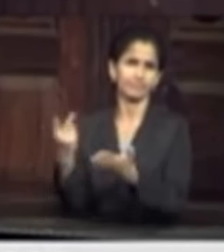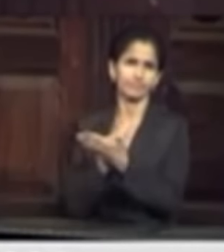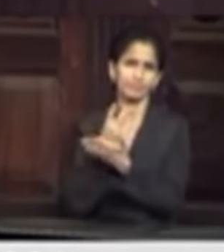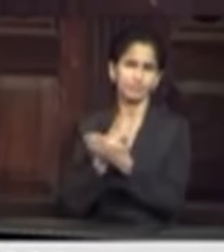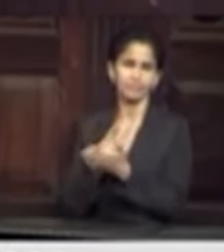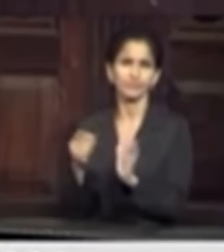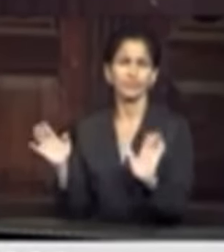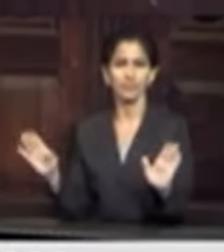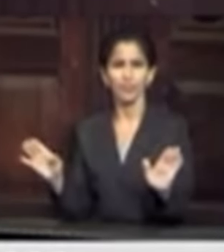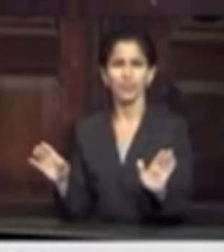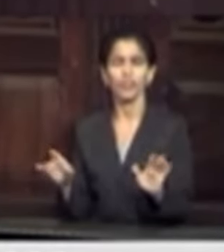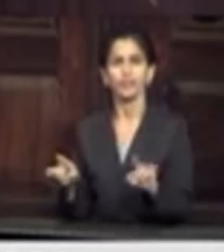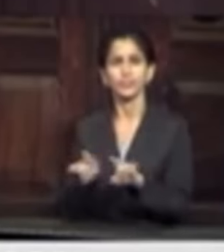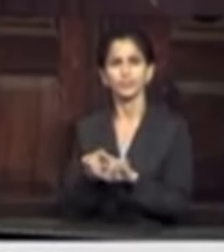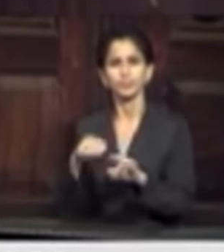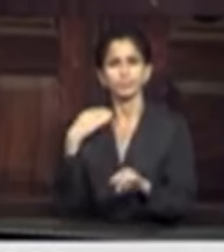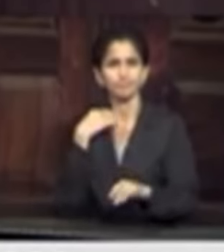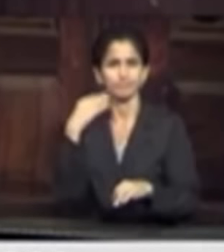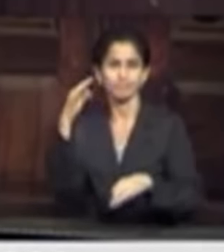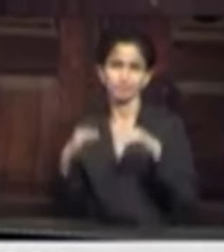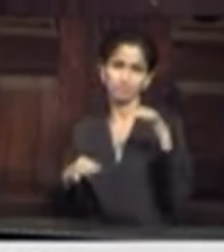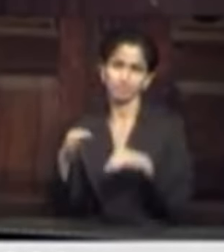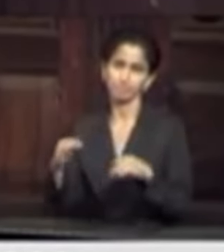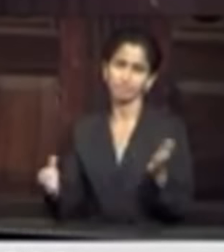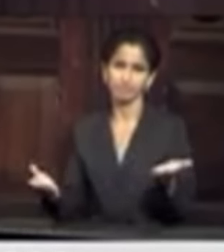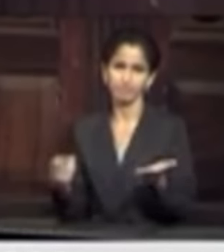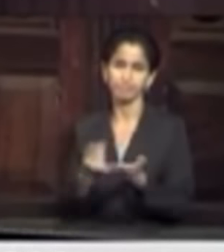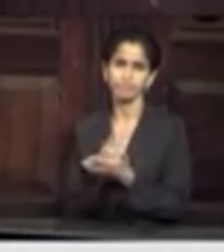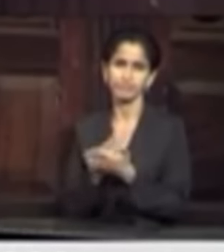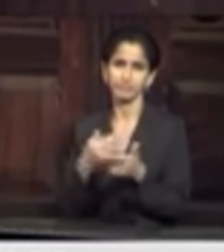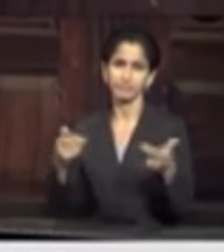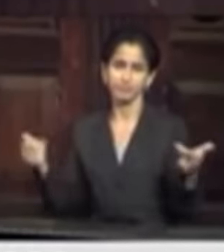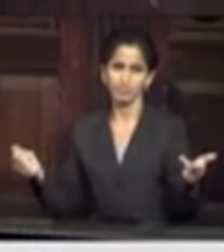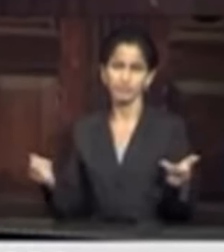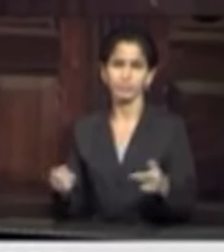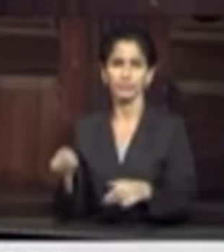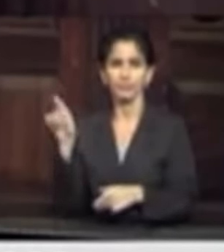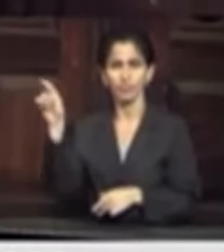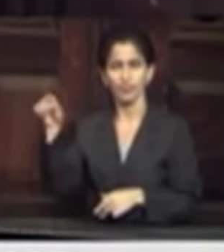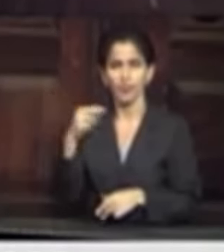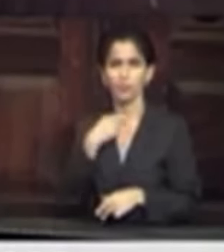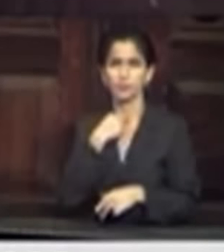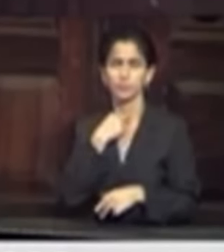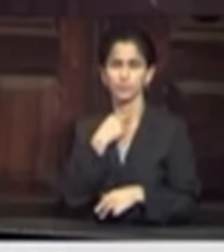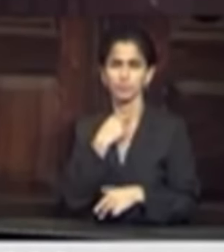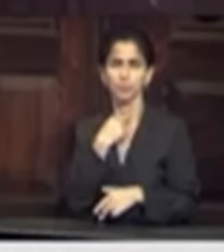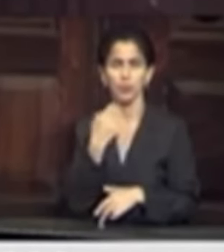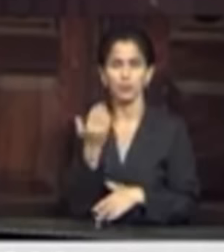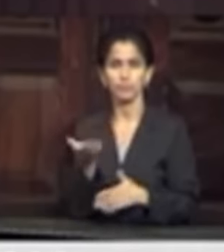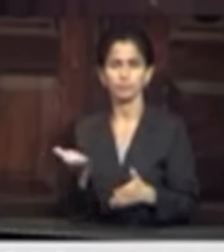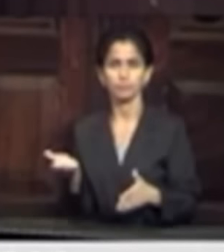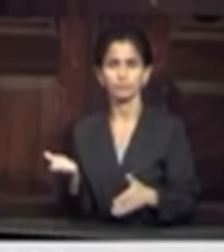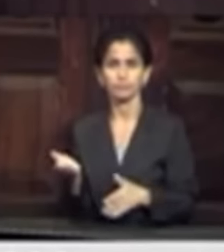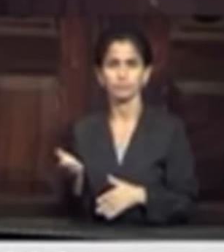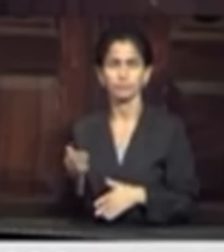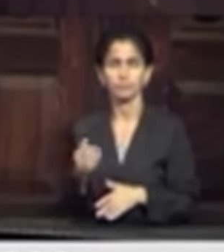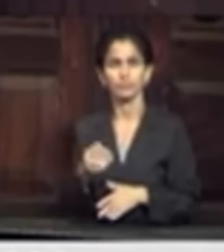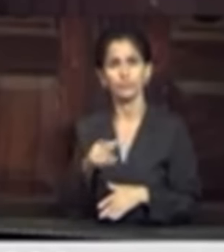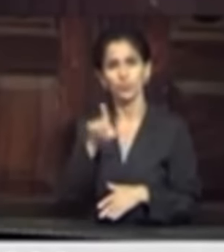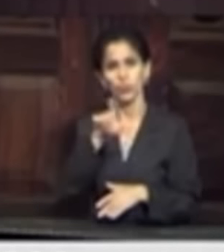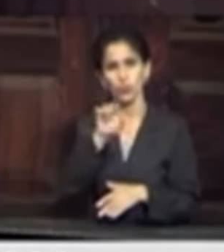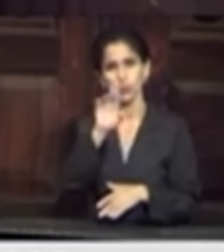perdeu o Poder Legislativo. E ele não pode, se apresentando como Luiz